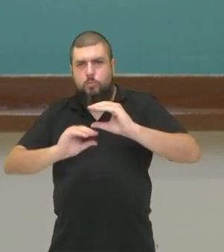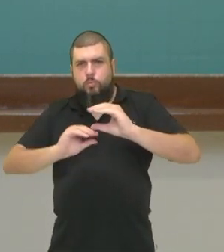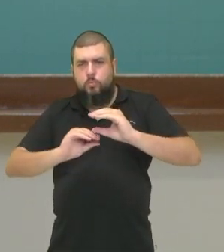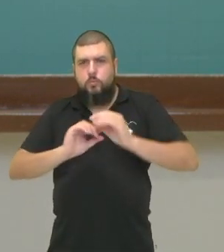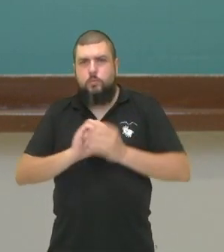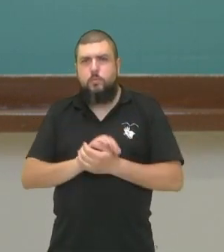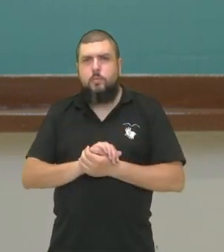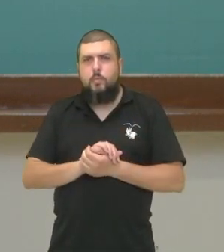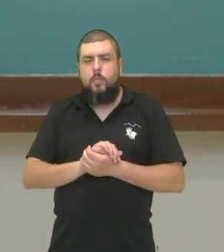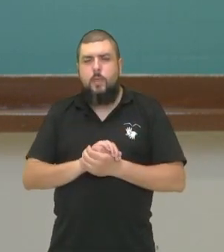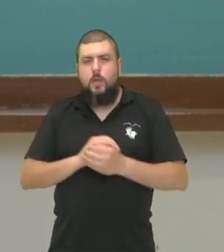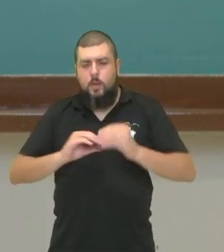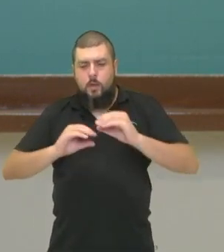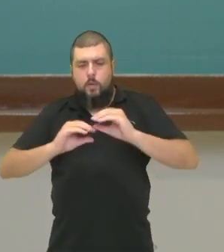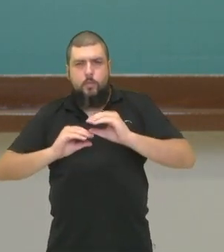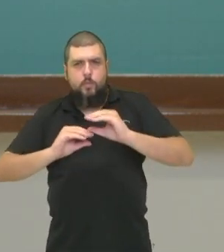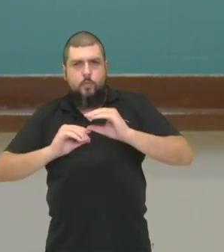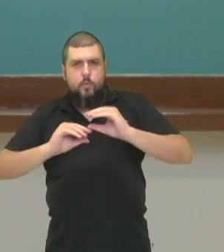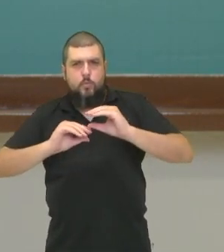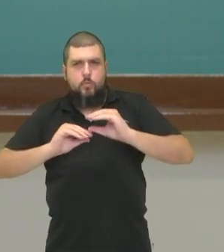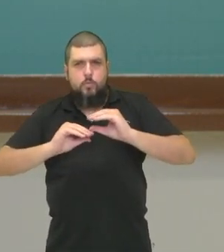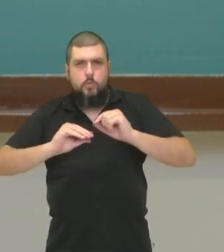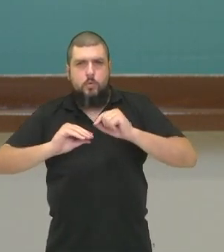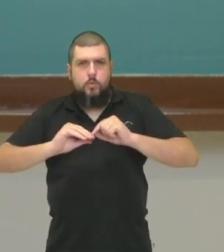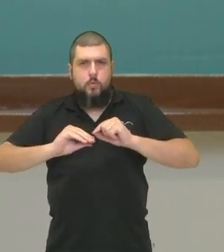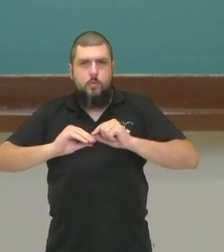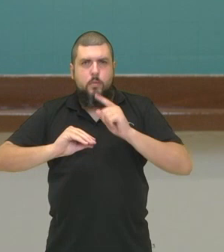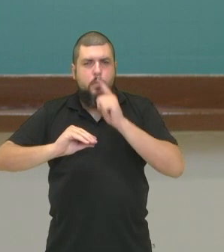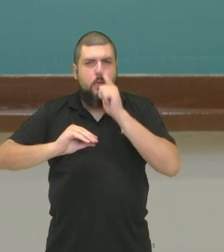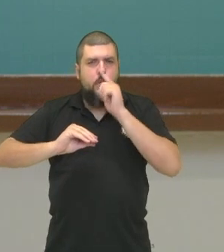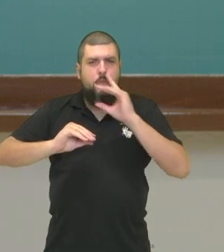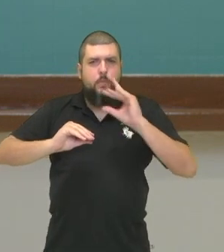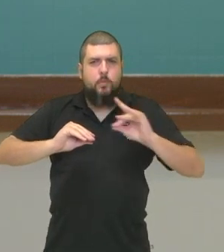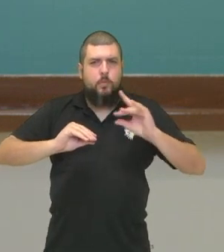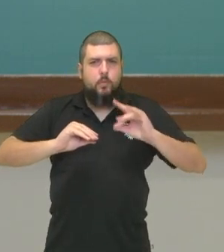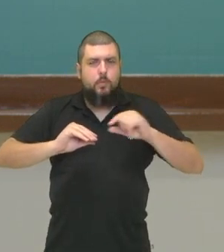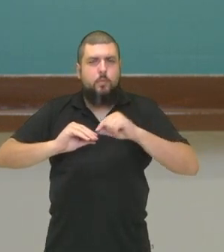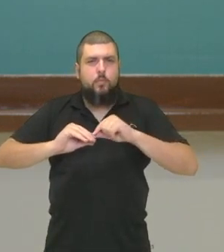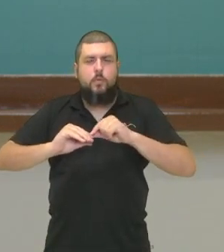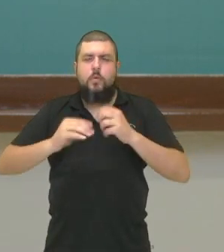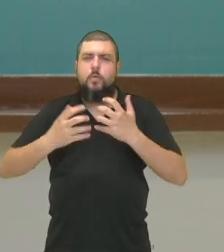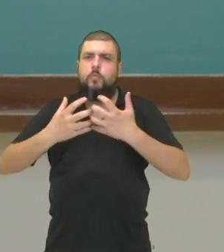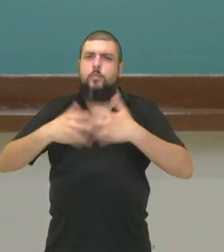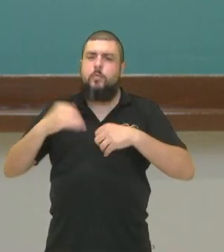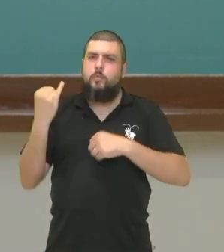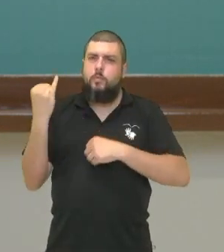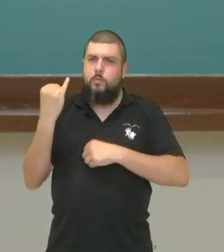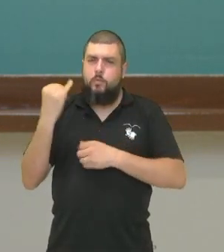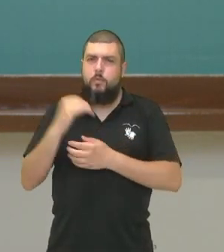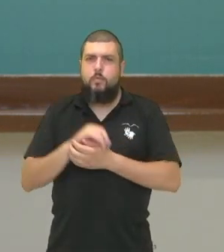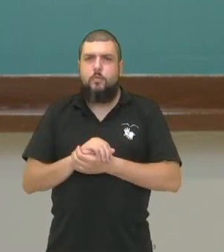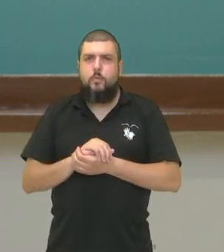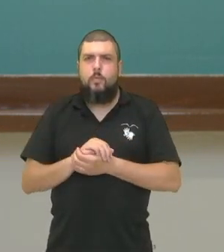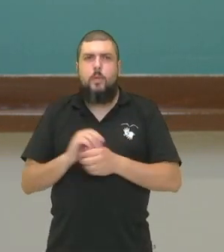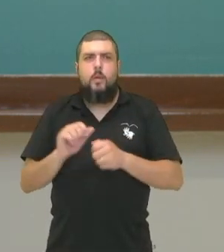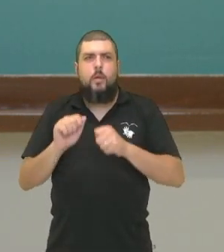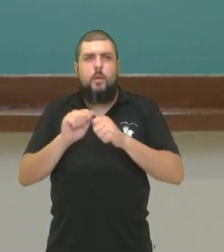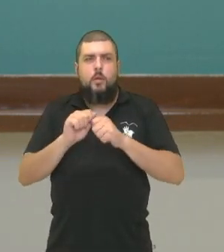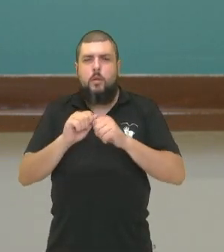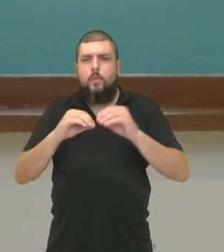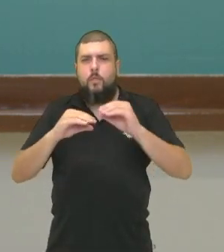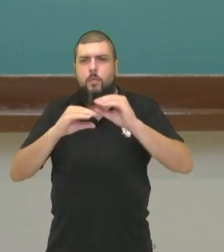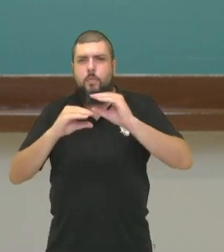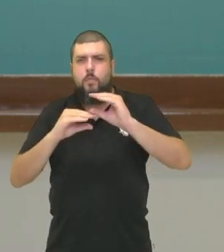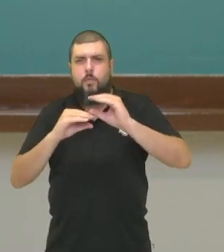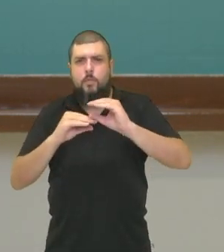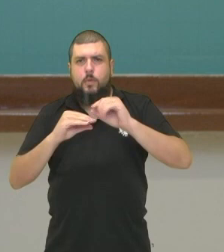ela produz um líquido que vai fazer o quê? Ela tem uma função muito importante. Ela vai lubrificar todo esse